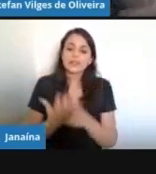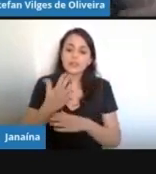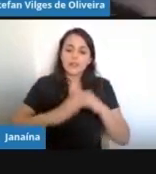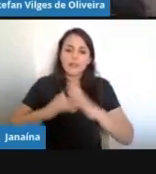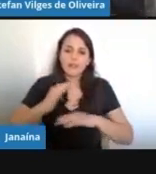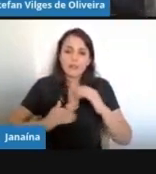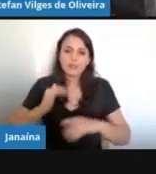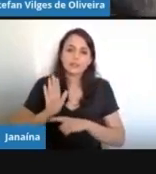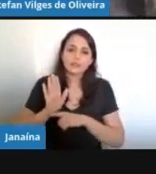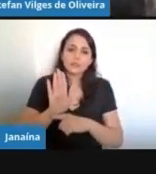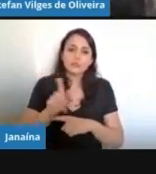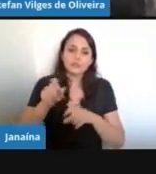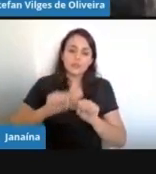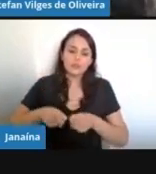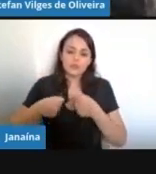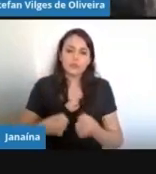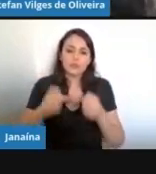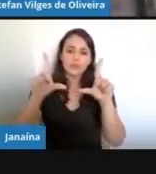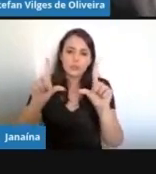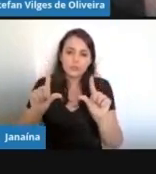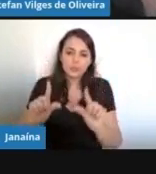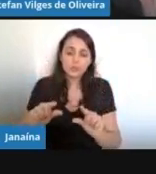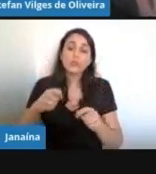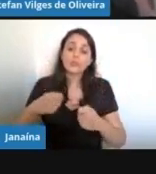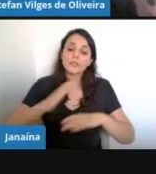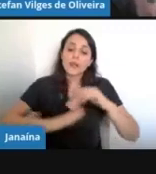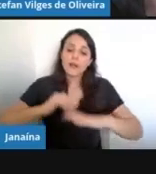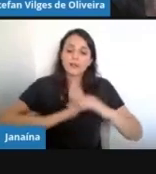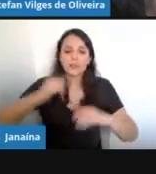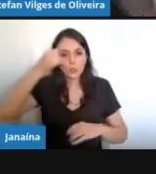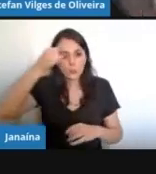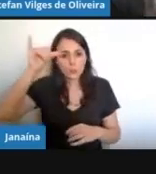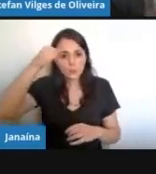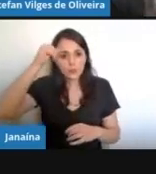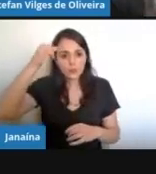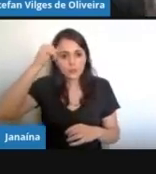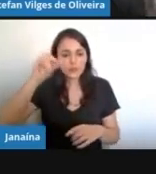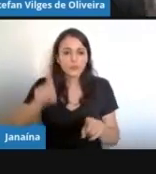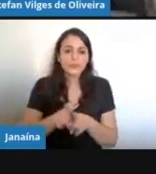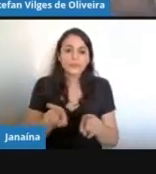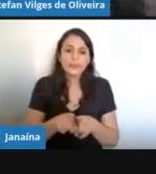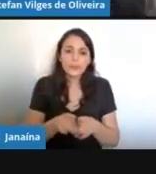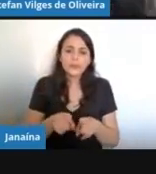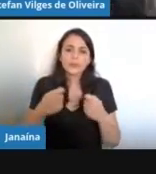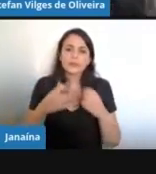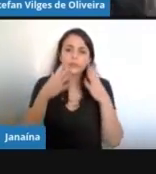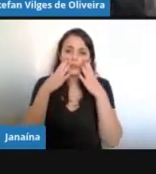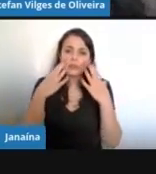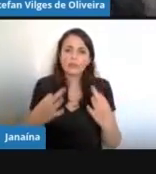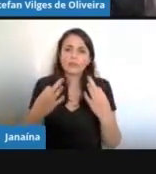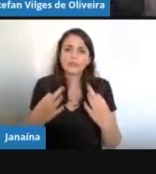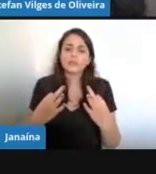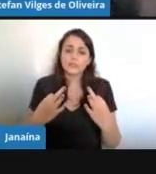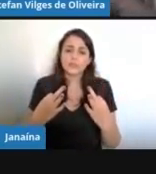indicadores e fortalecer as ações de prevenção. Nós temos que ter uma atenção especial, principalmente aos